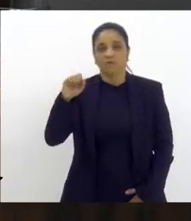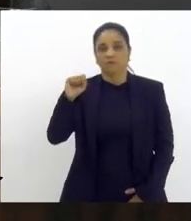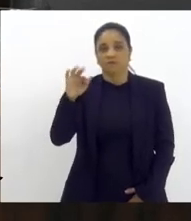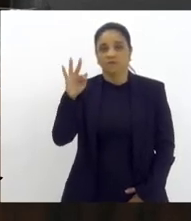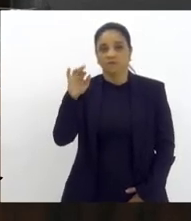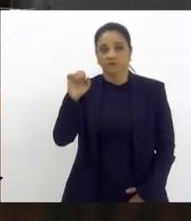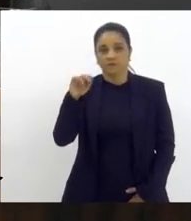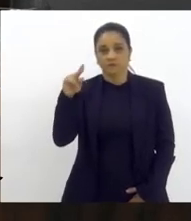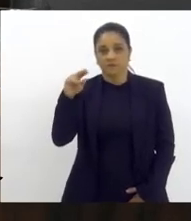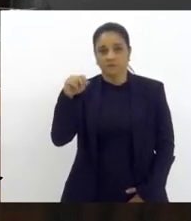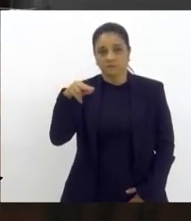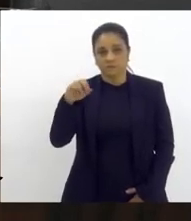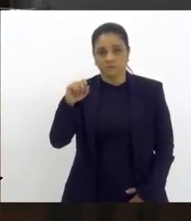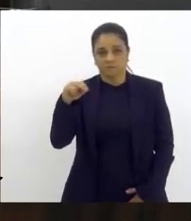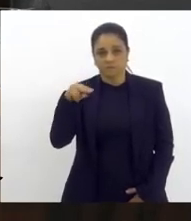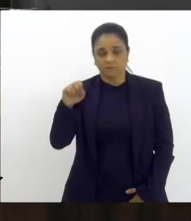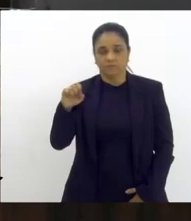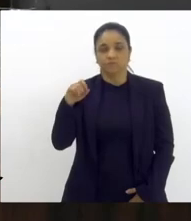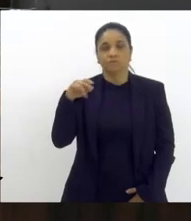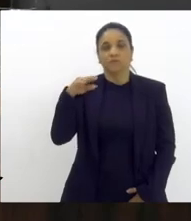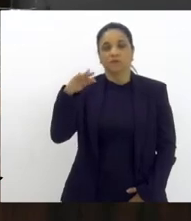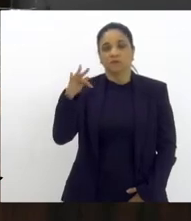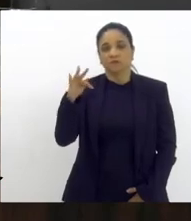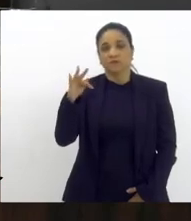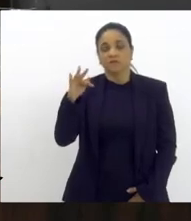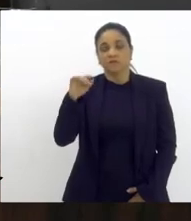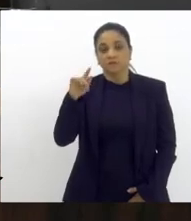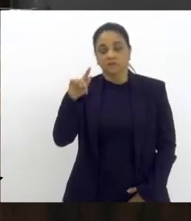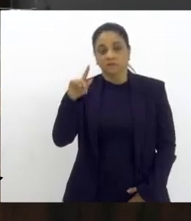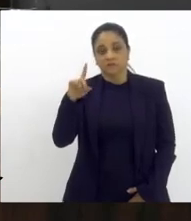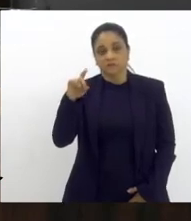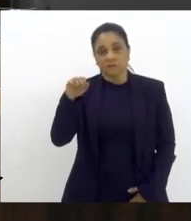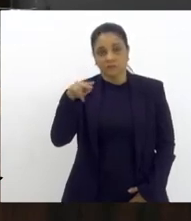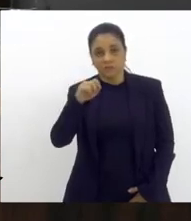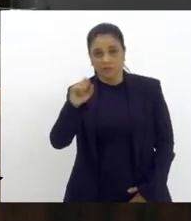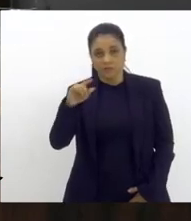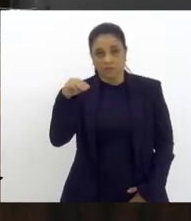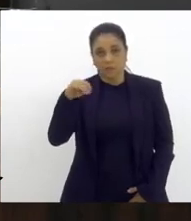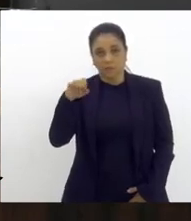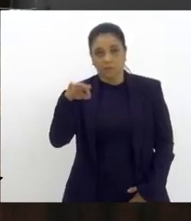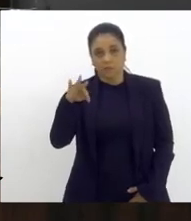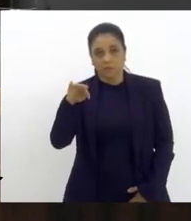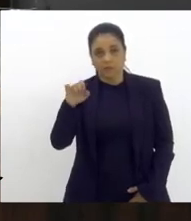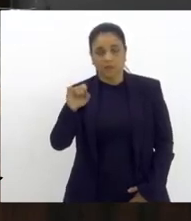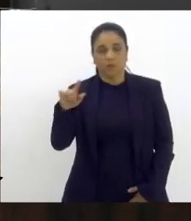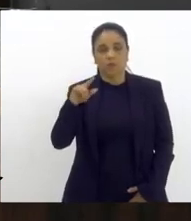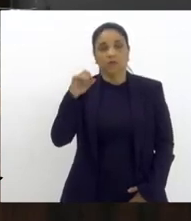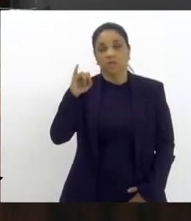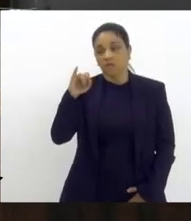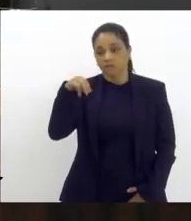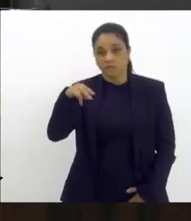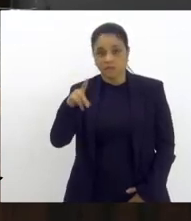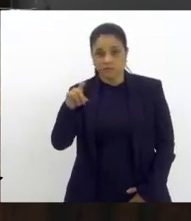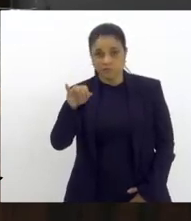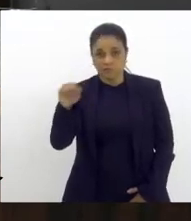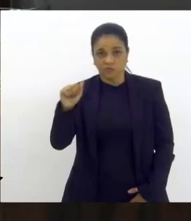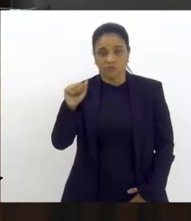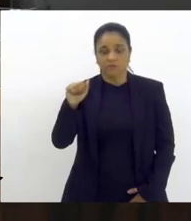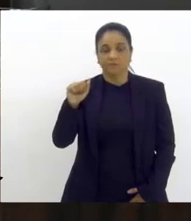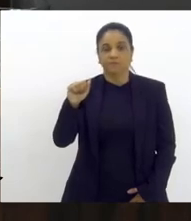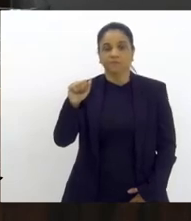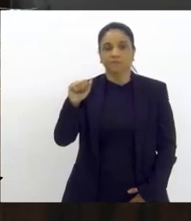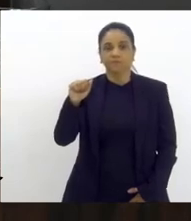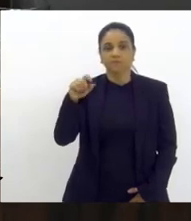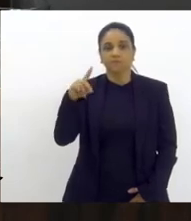Deputado Fred Pacheco deputada Gisele Monteiro Deputado Guilherme dela Ore deputada índia hermelão amelão